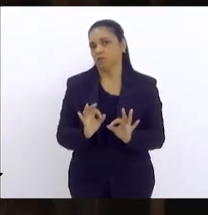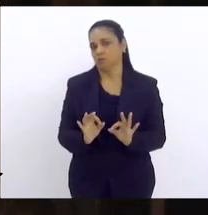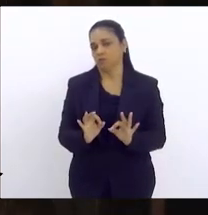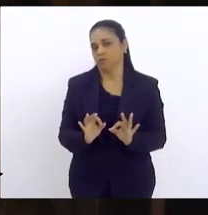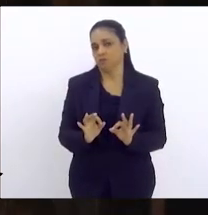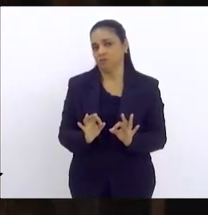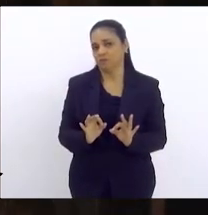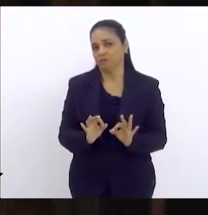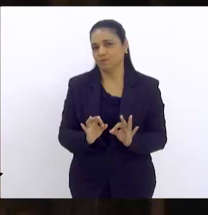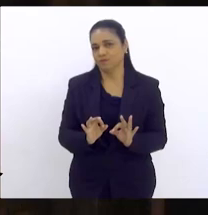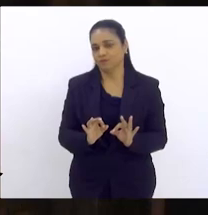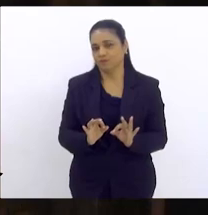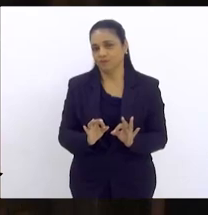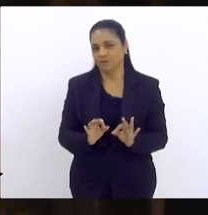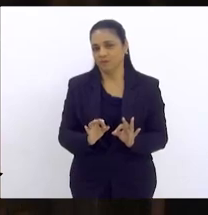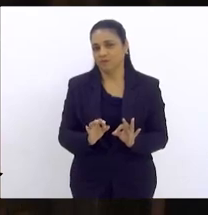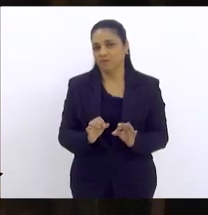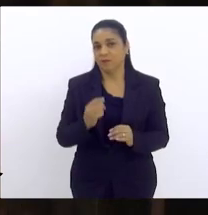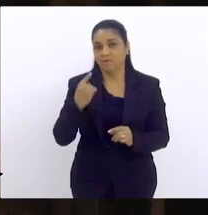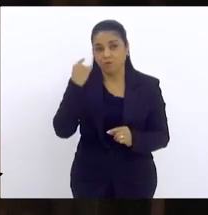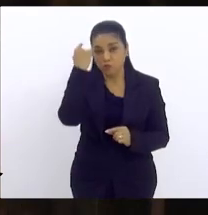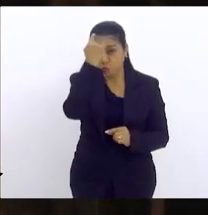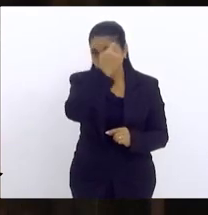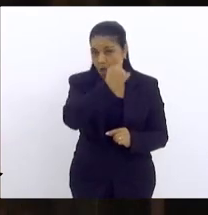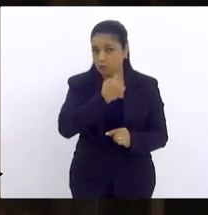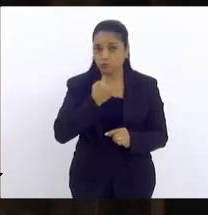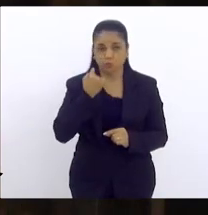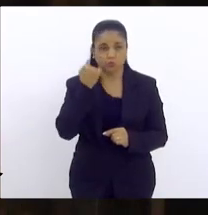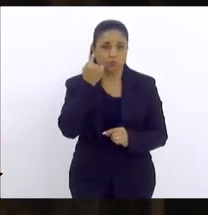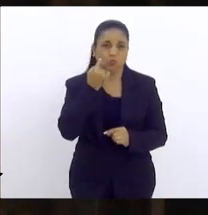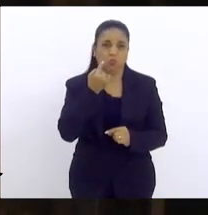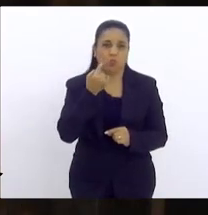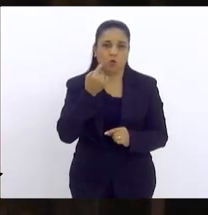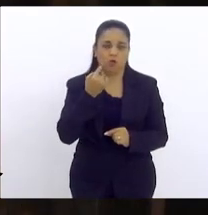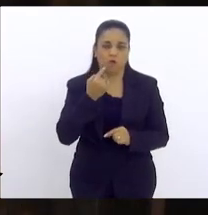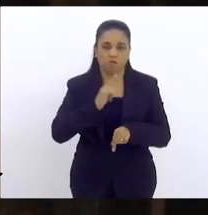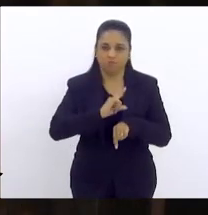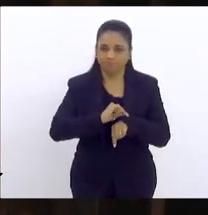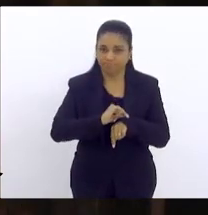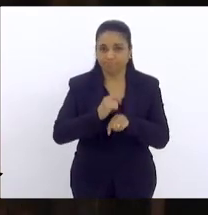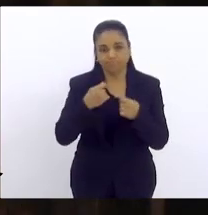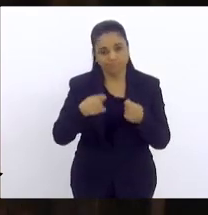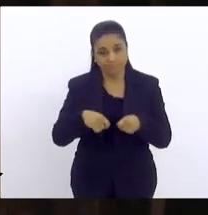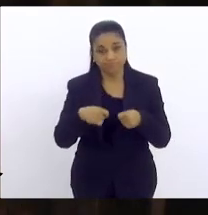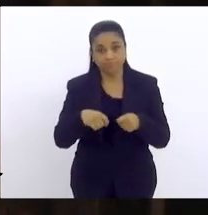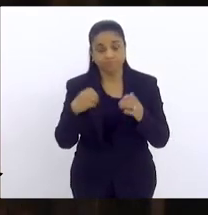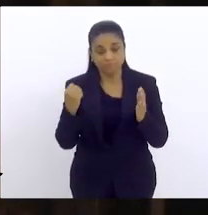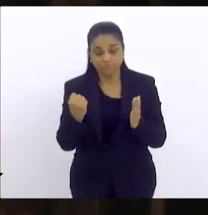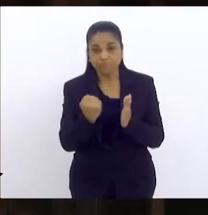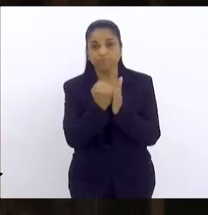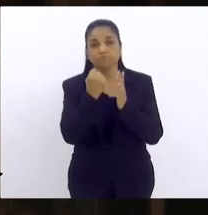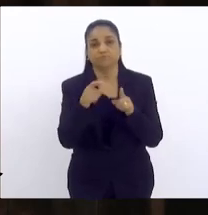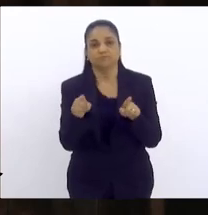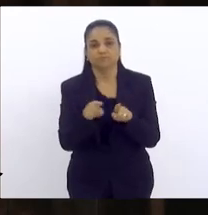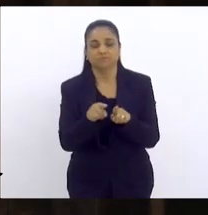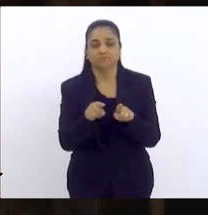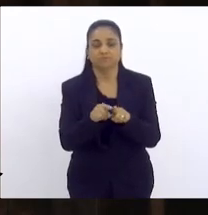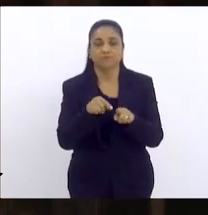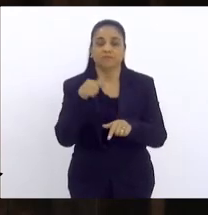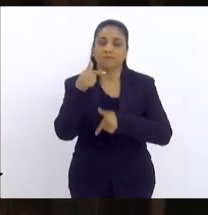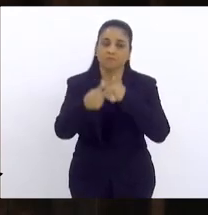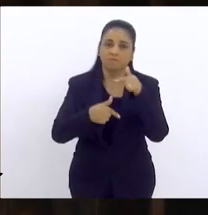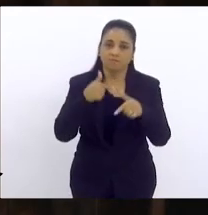como também seria a situação ideal isso até impacta o trabalho da nossa corremanda a polícia militar